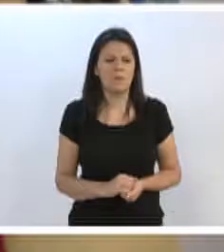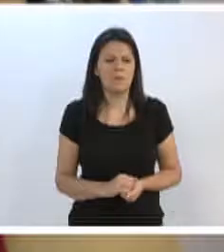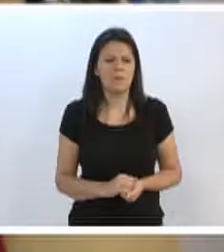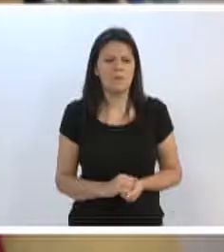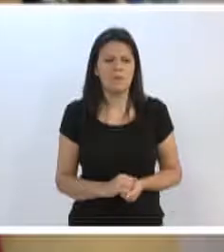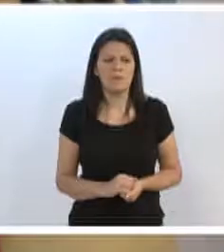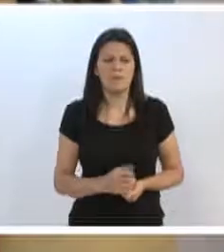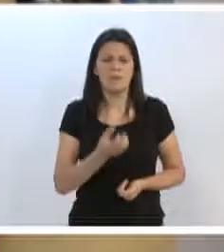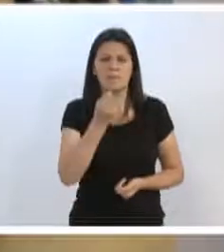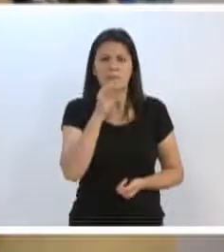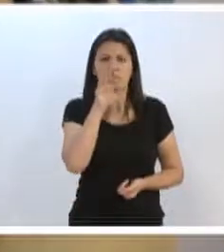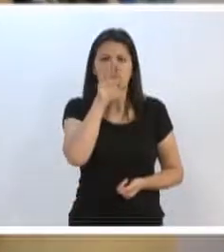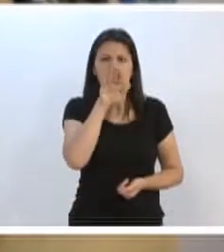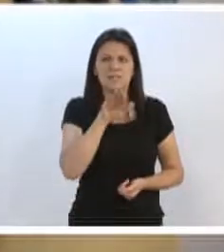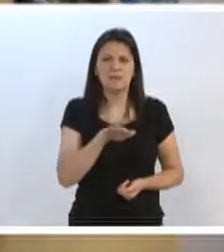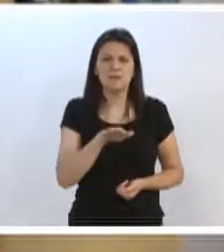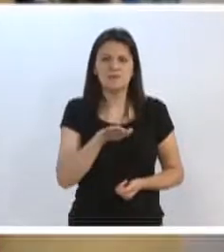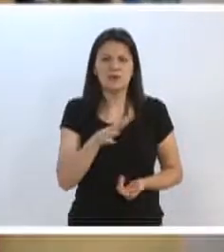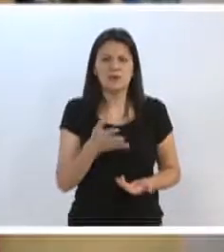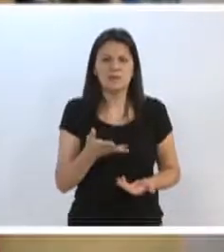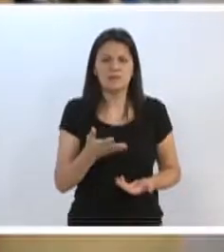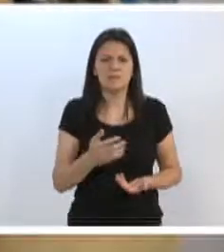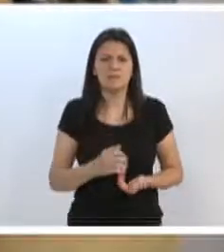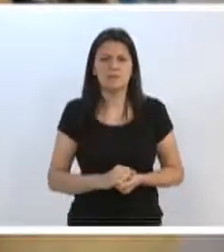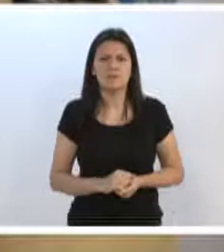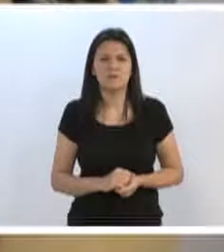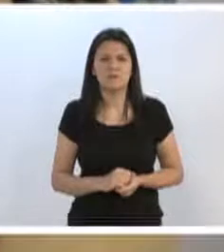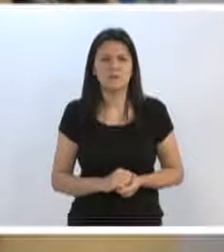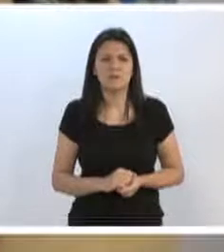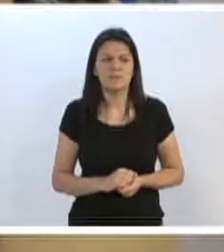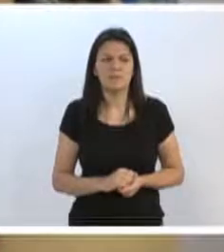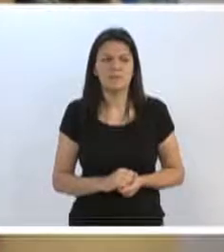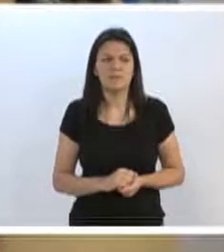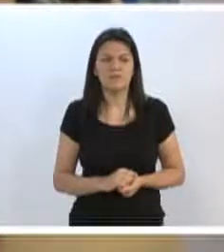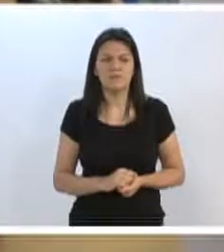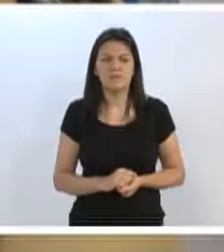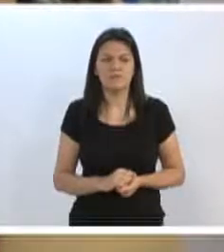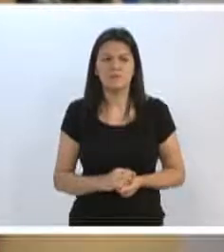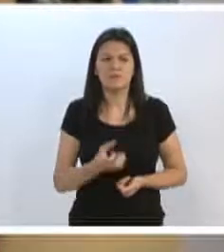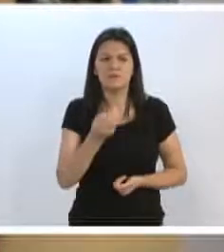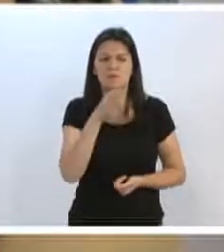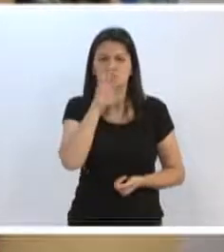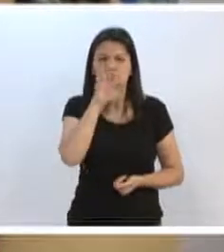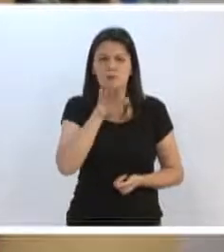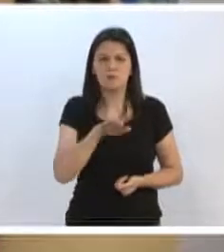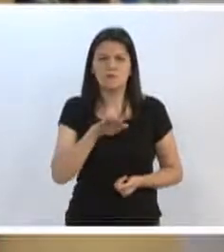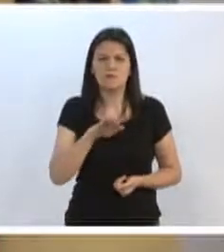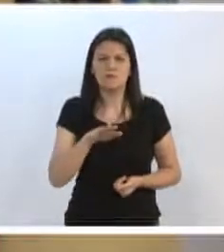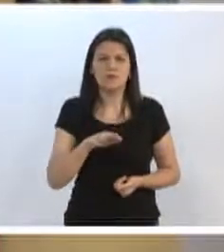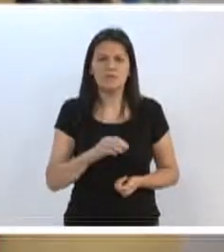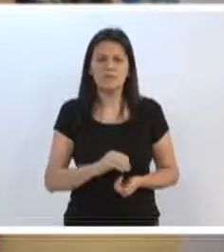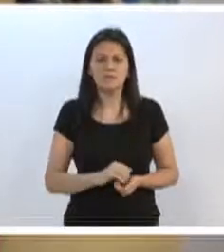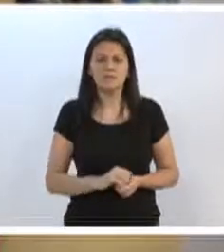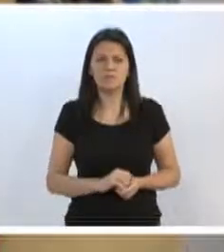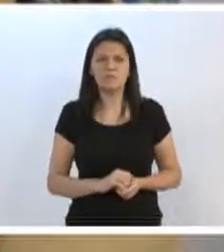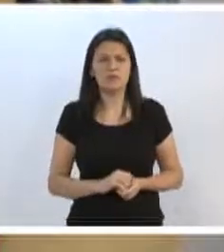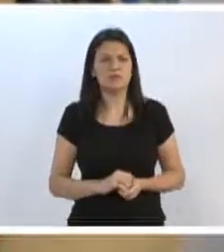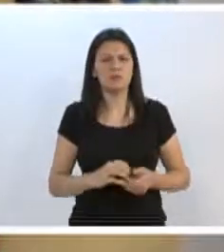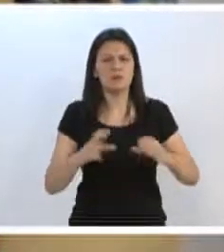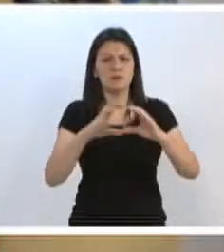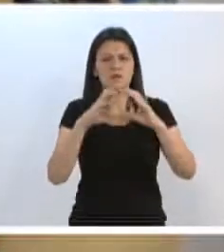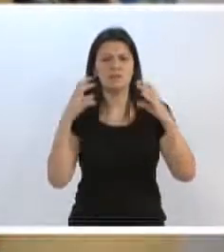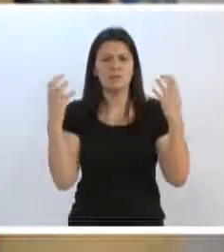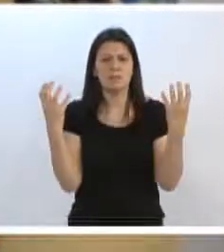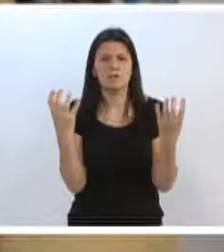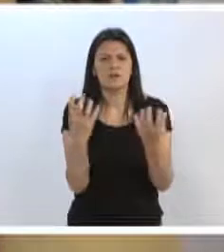Boa tarde, presidente. Almir Vieira, que conduz os trabalhos nessa casa. Boa tarde também a todos os vereadores, a comunidade que nos acompanha em plenário,